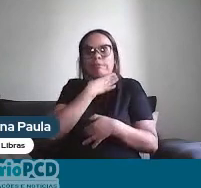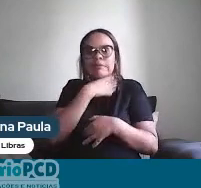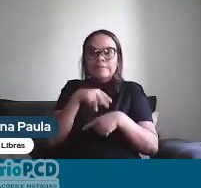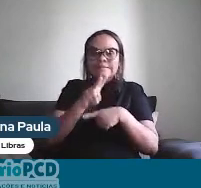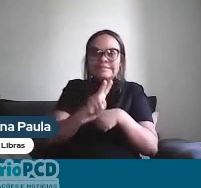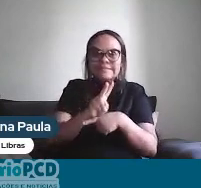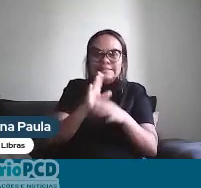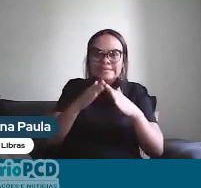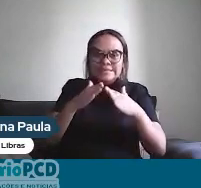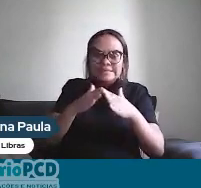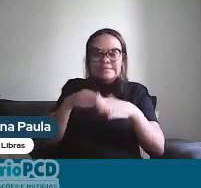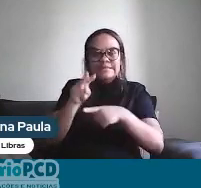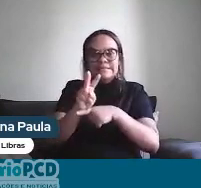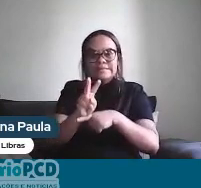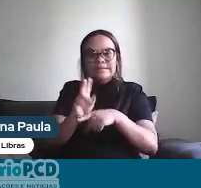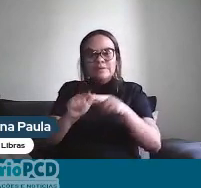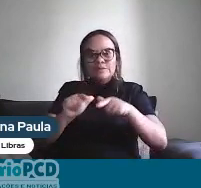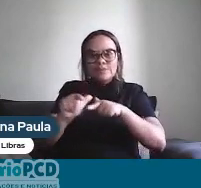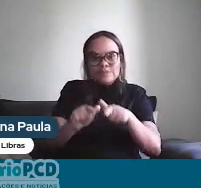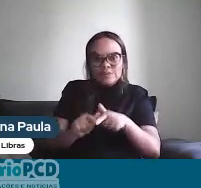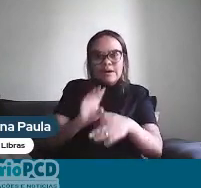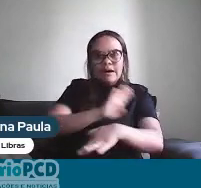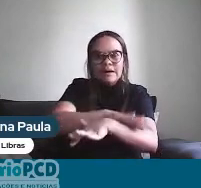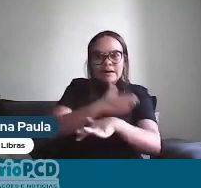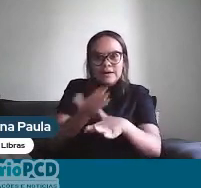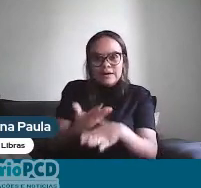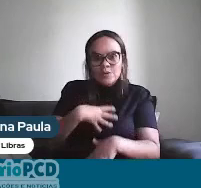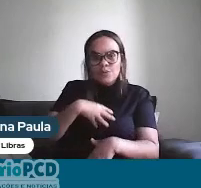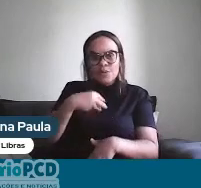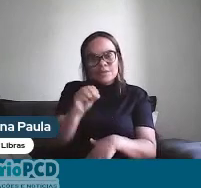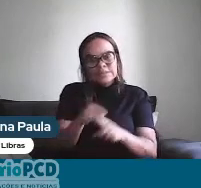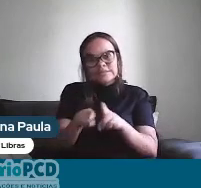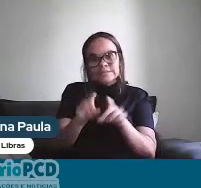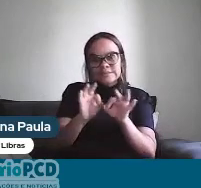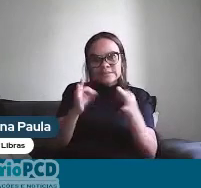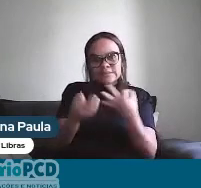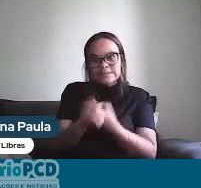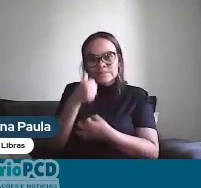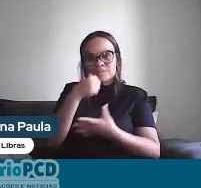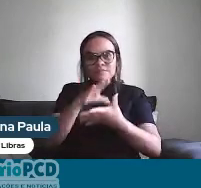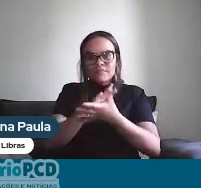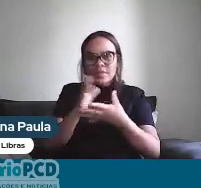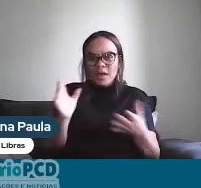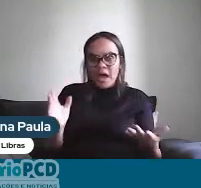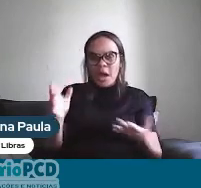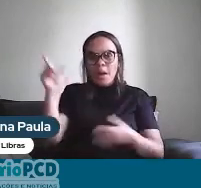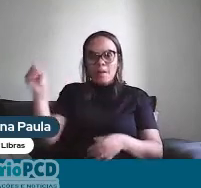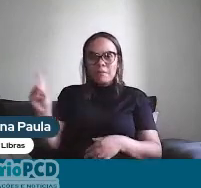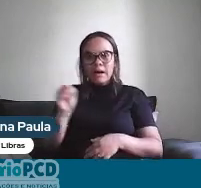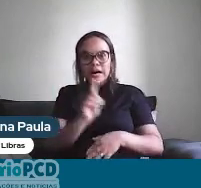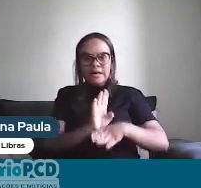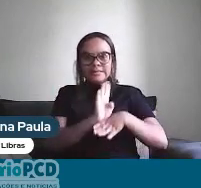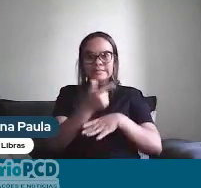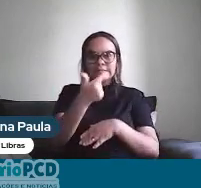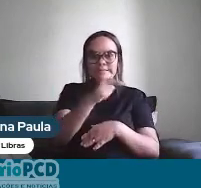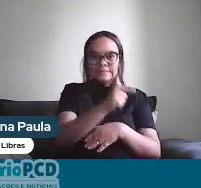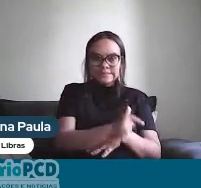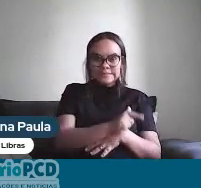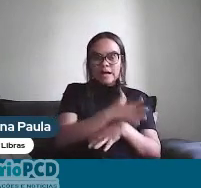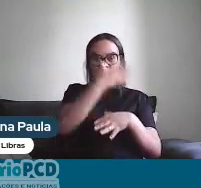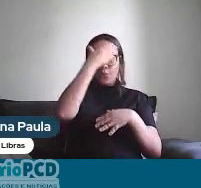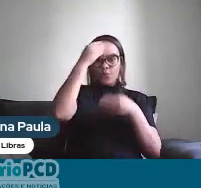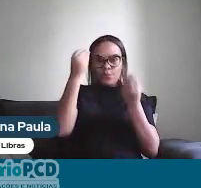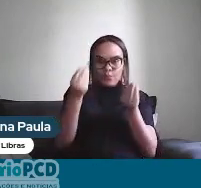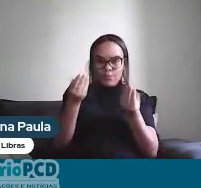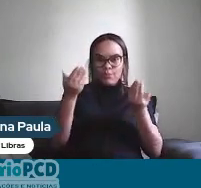casa, tem que cuidar de trabalho, muitos deles trabalham, não conseguem ter alguém que possa ajudar, e eles acabam ficando esquecidos, né?